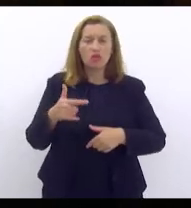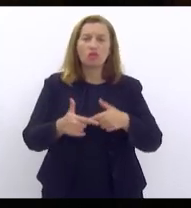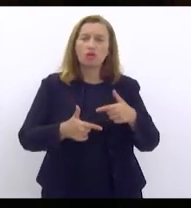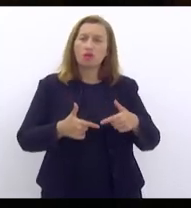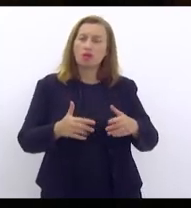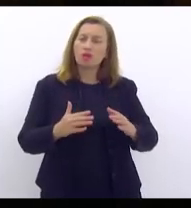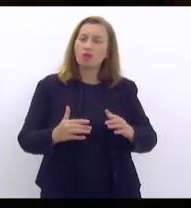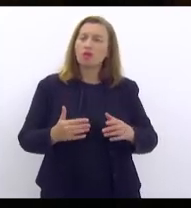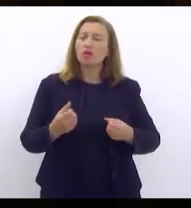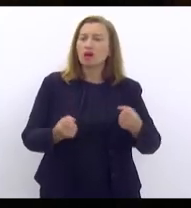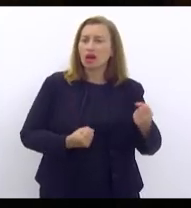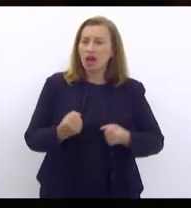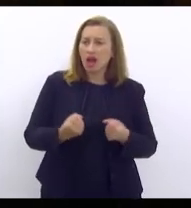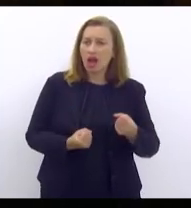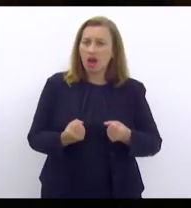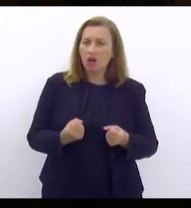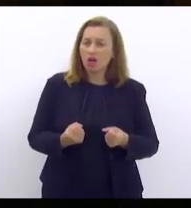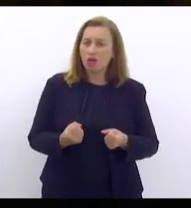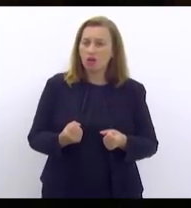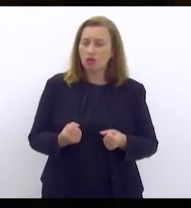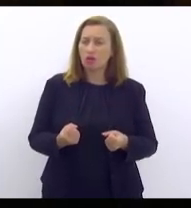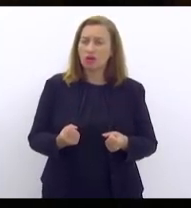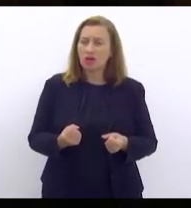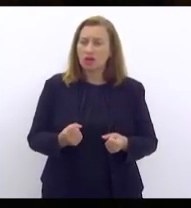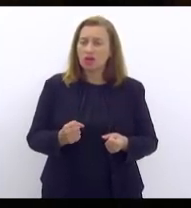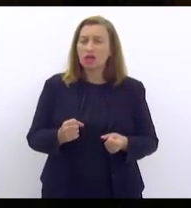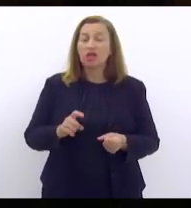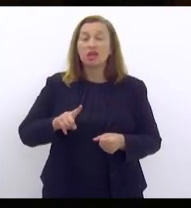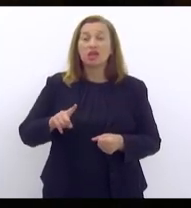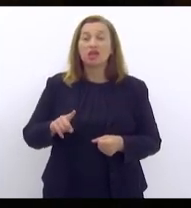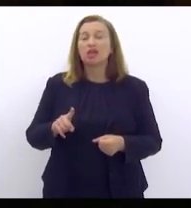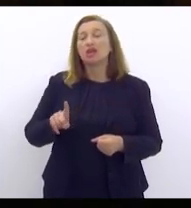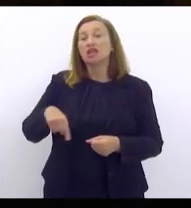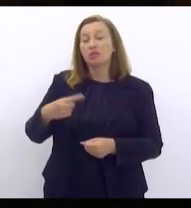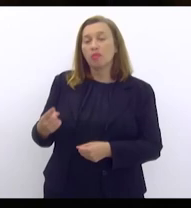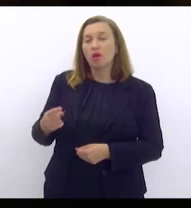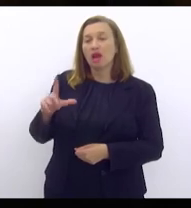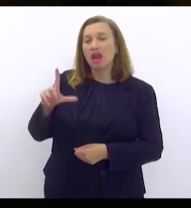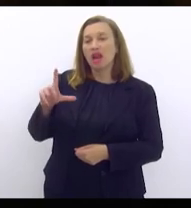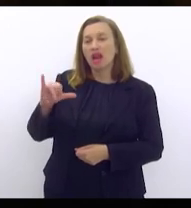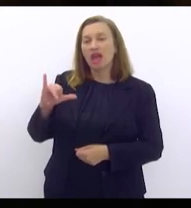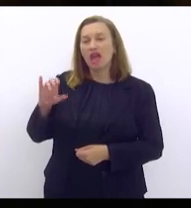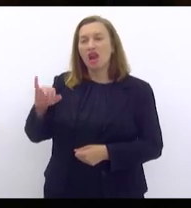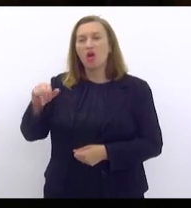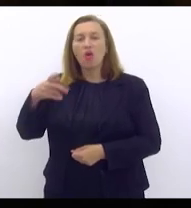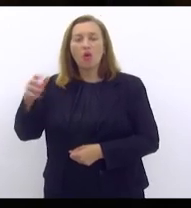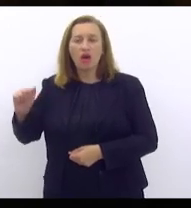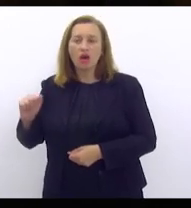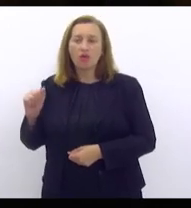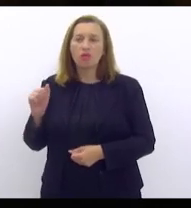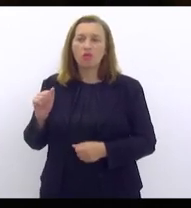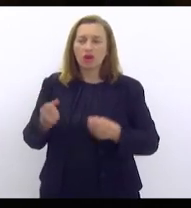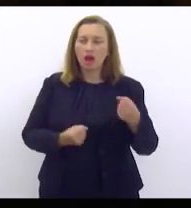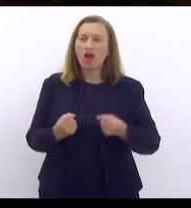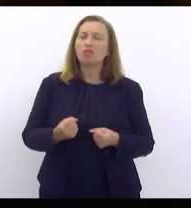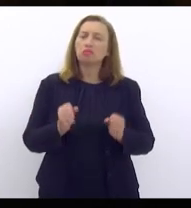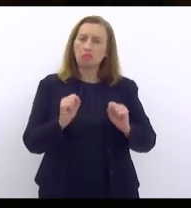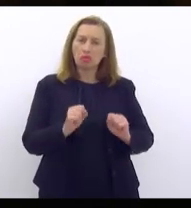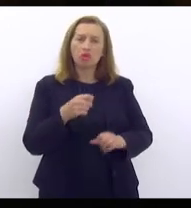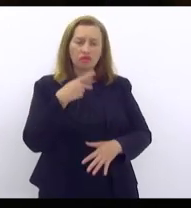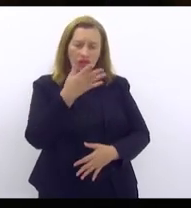o seu carro para cobrar diária, deputado Alan Lopes, e depois leilou o seu carro, leilou o seu bem. E aí, deputado, se me permite... Parte, claro. Dizer